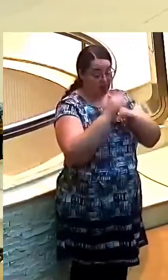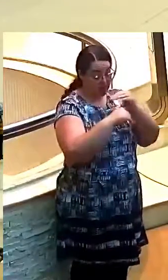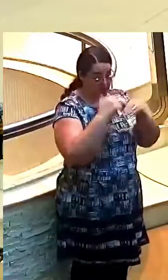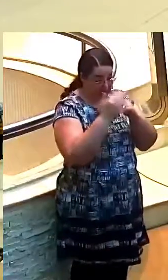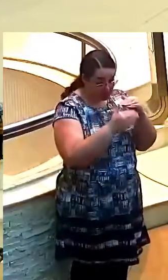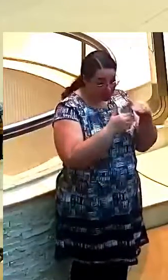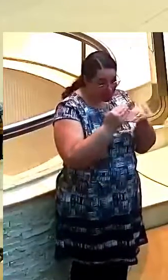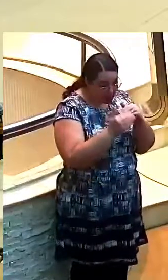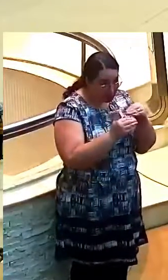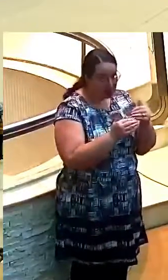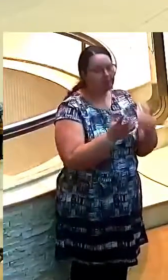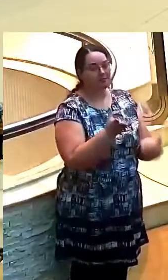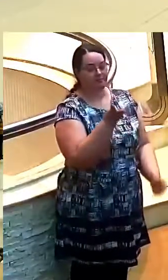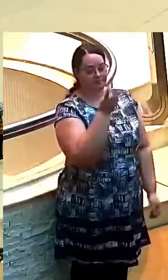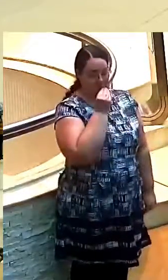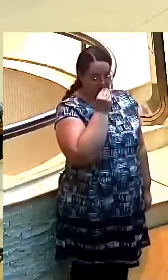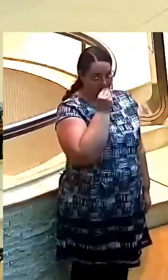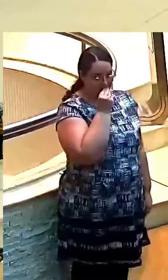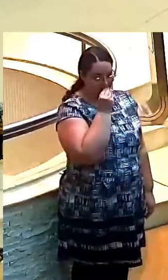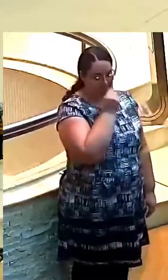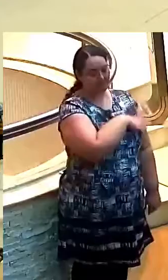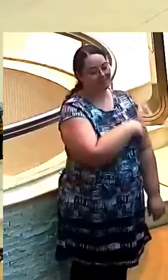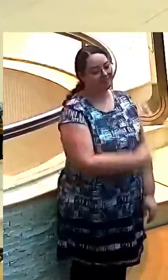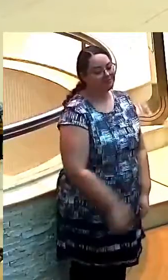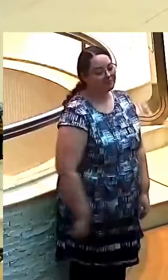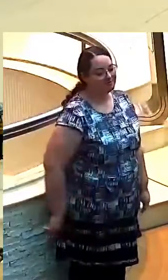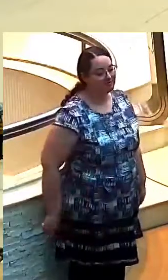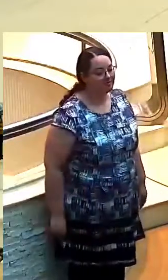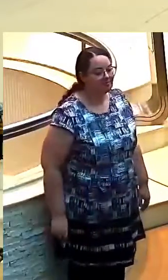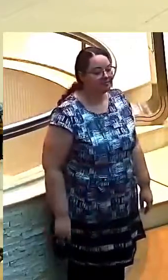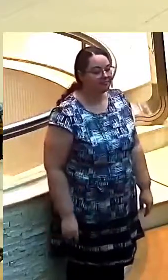santificação, fazei todas as coisas, sem murmuração,